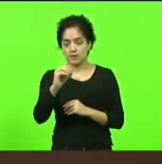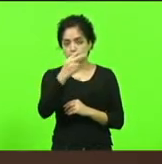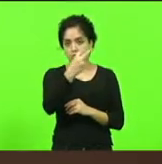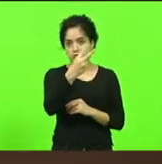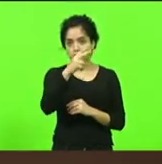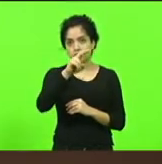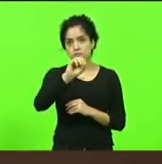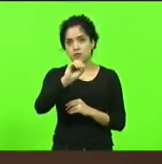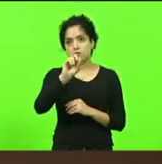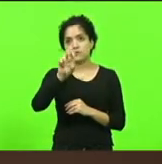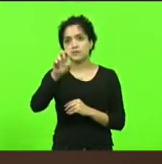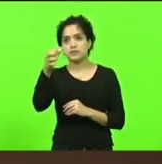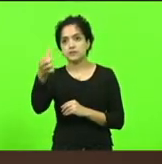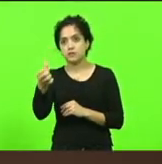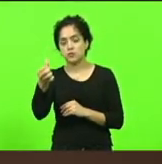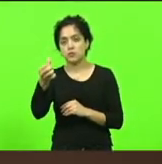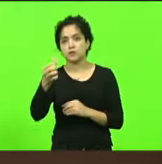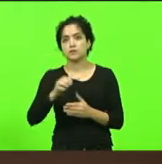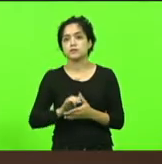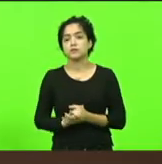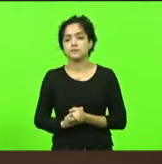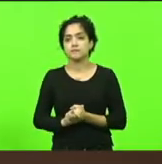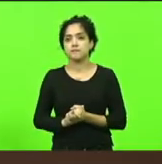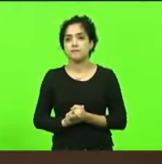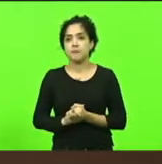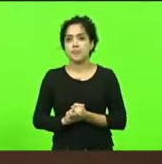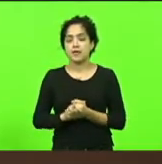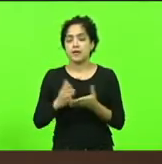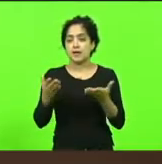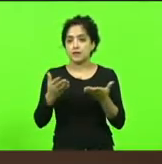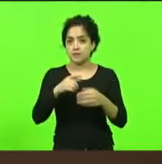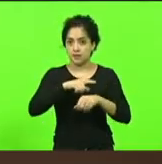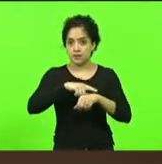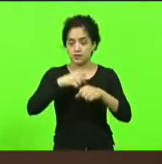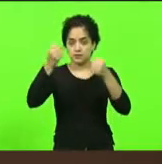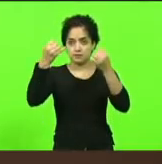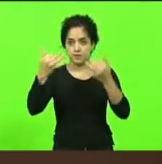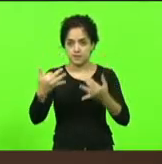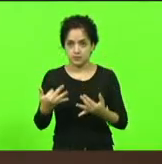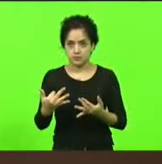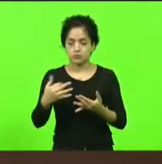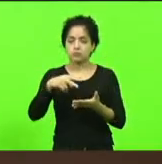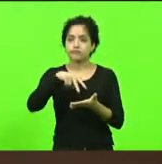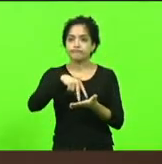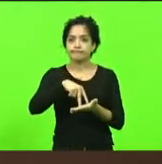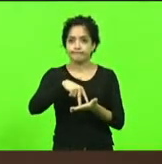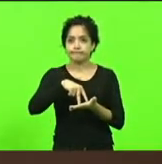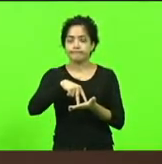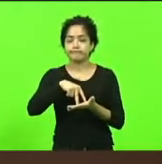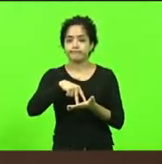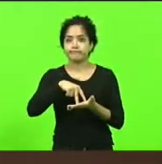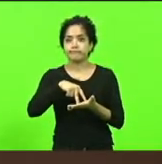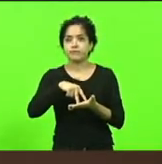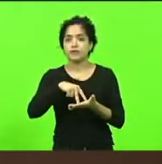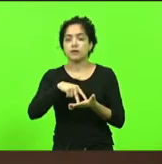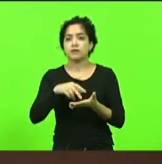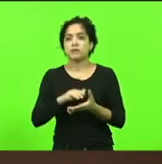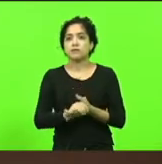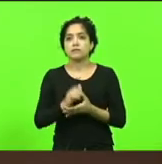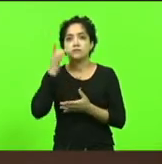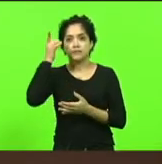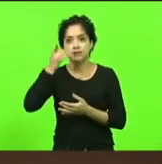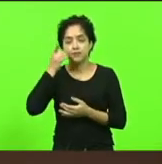a 2056/21. Em explicações pessoais, fizeram parte do uso da palavra o